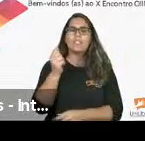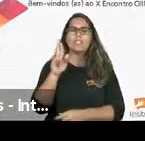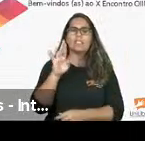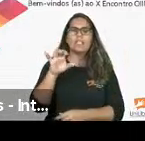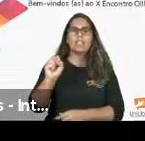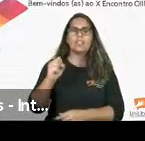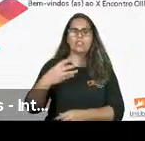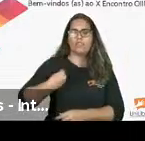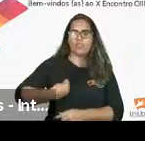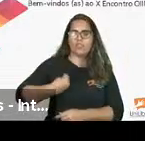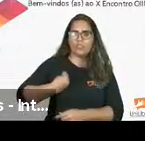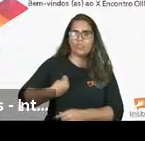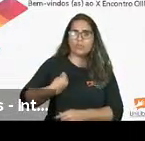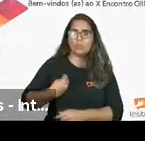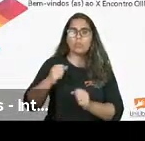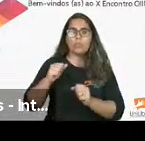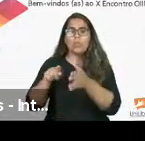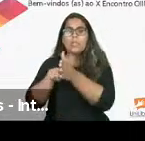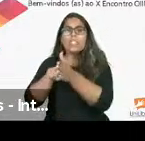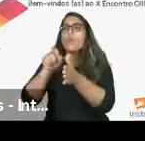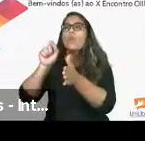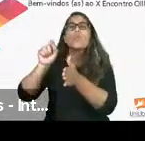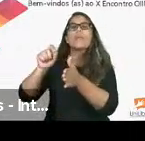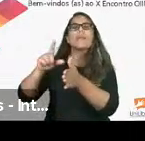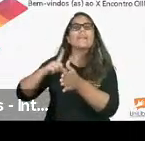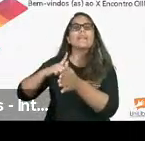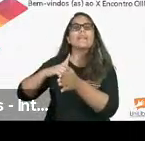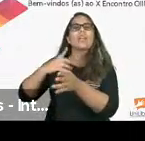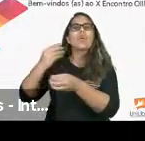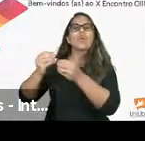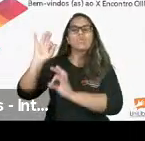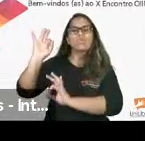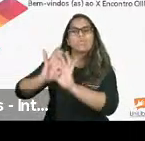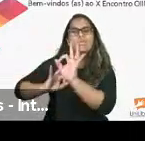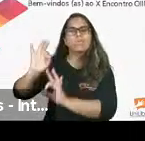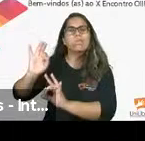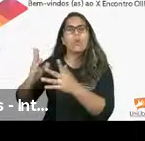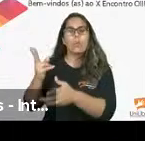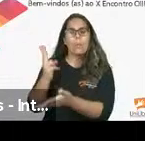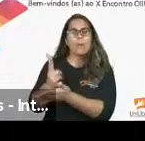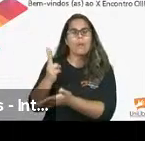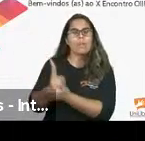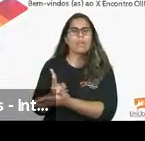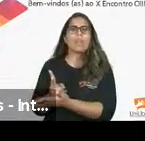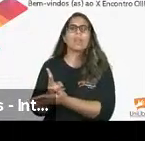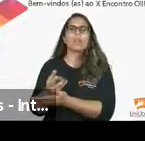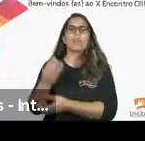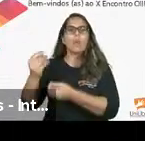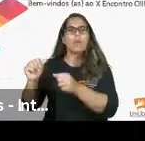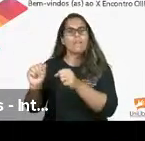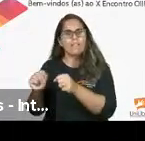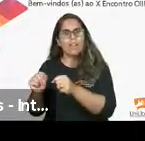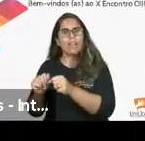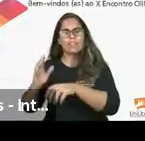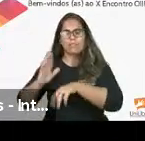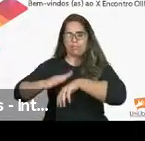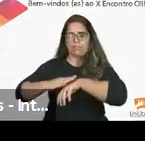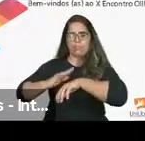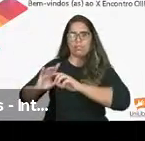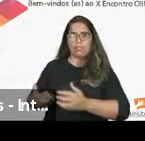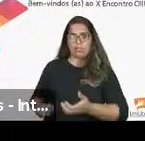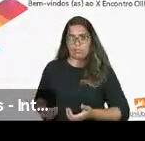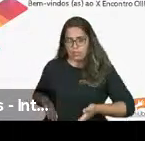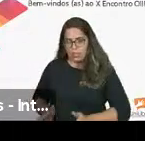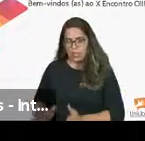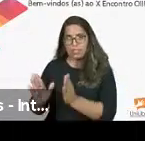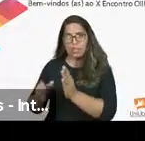Nós podemos pesquisar o que eles são, como eles se constroem, como eles se mantêm, como eles fazem a si mesmos, e o